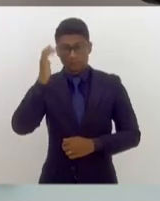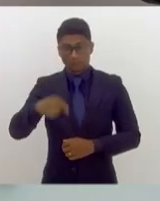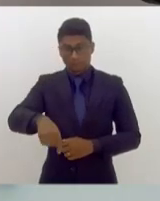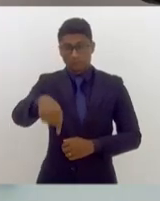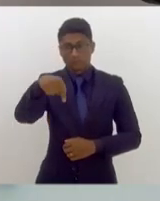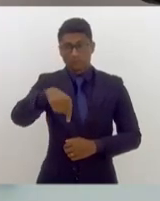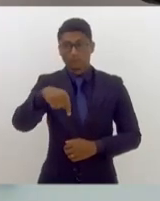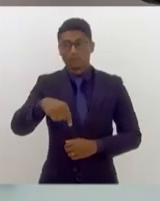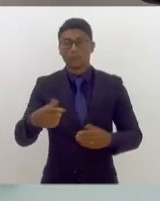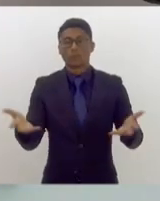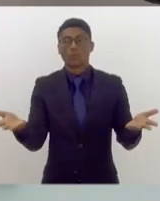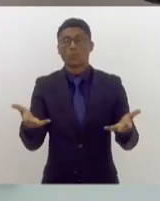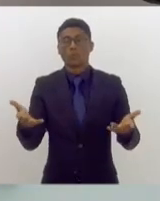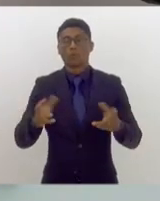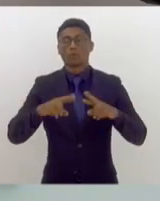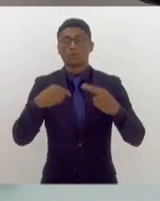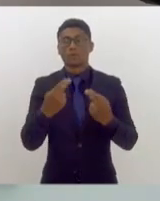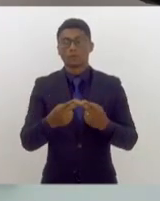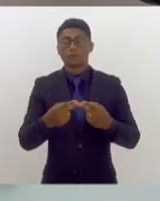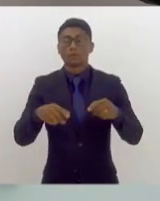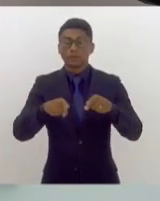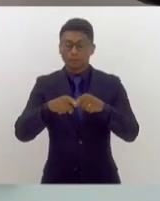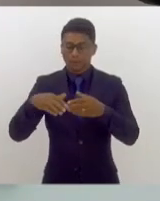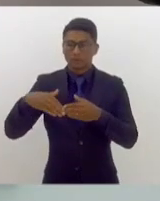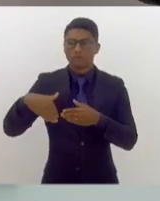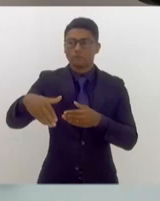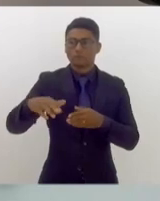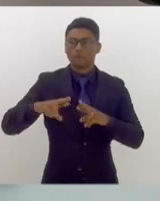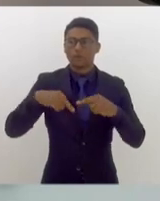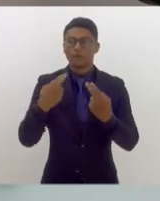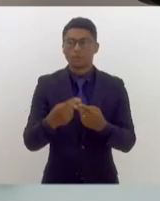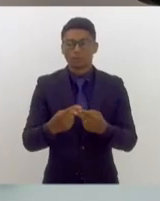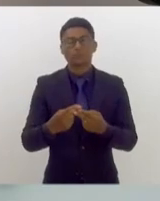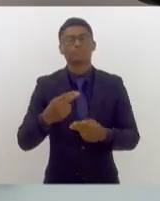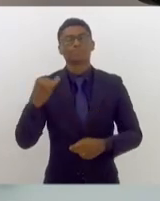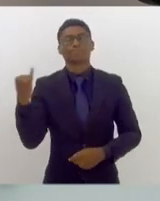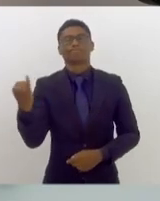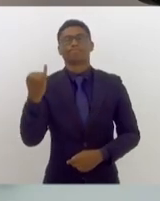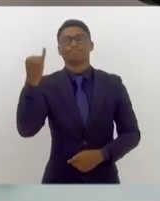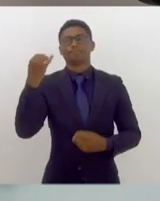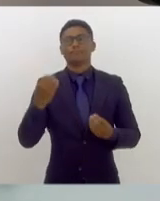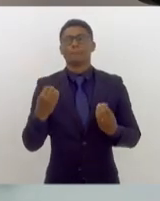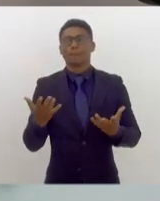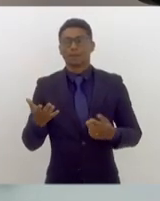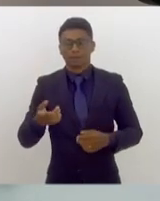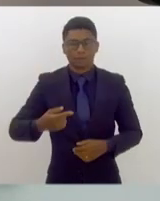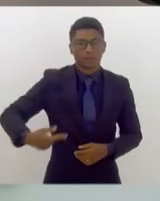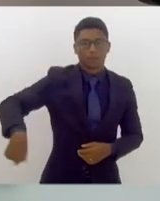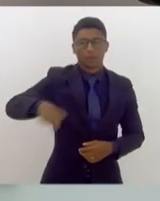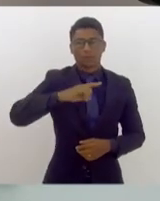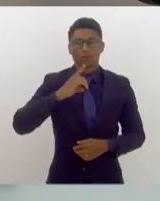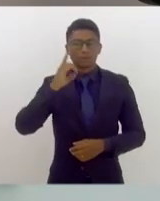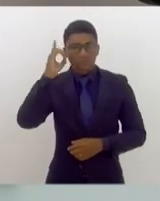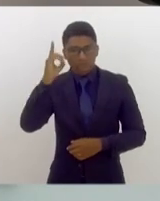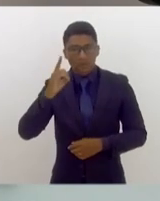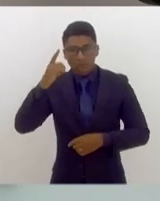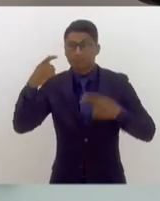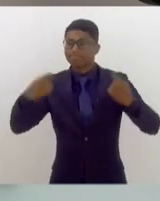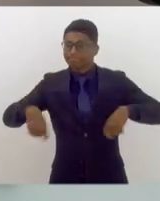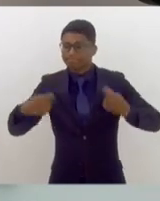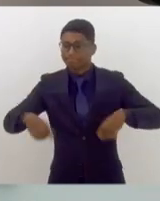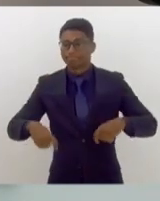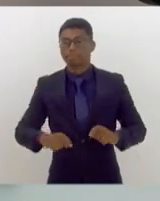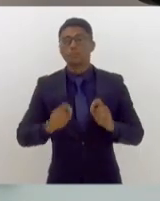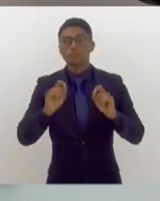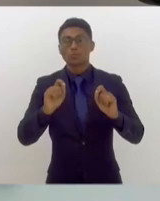se realiza hoje, se realizarão, são de extrema relevância para que nós, parlamentares, possamos, antes de tudo, ouvir